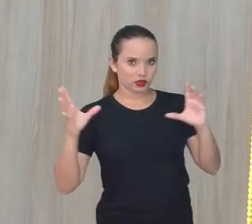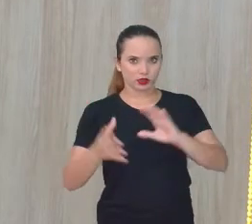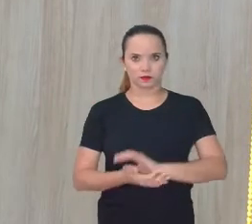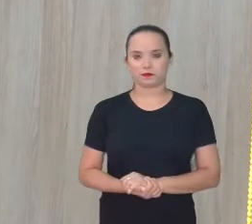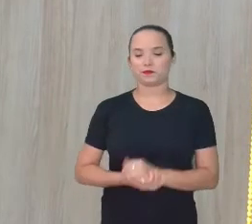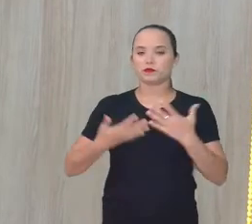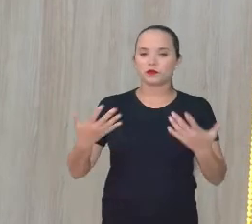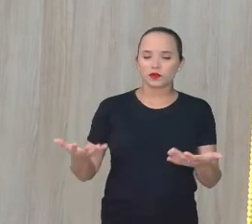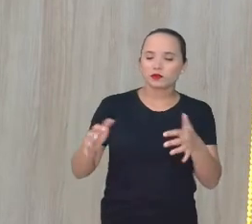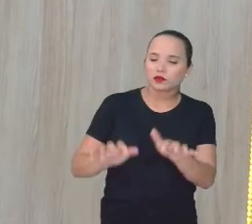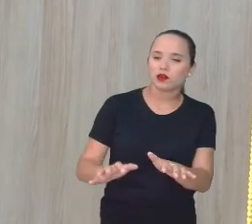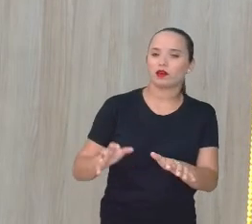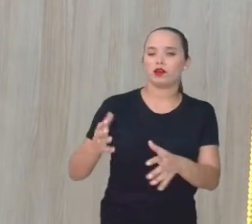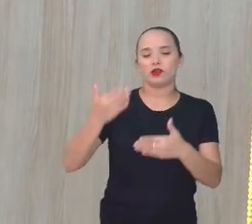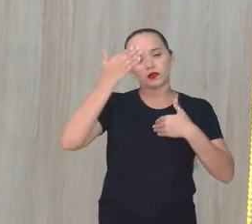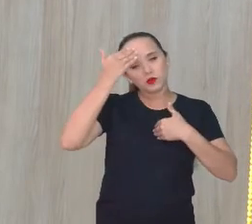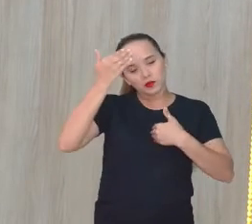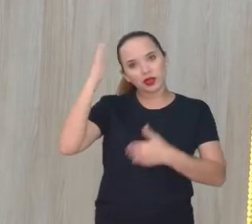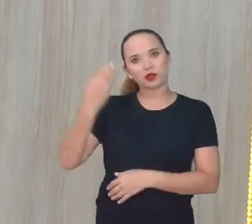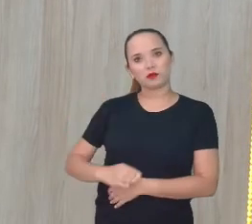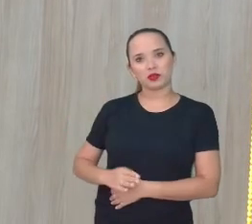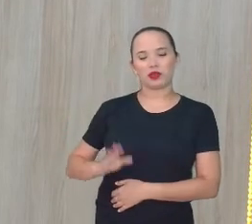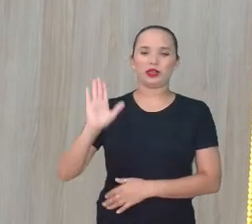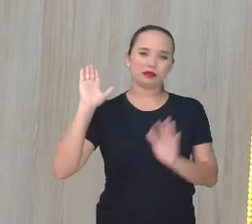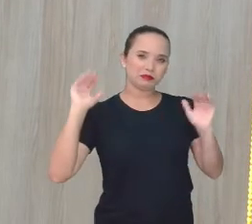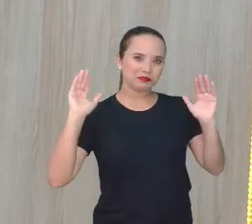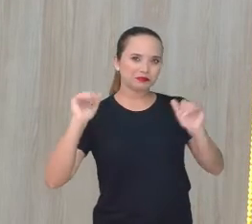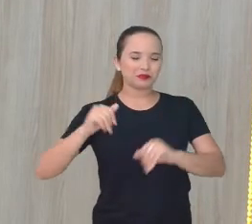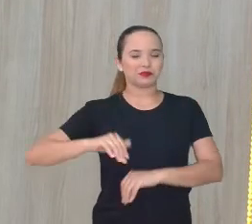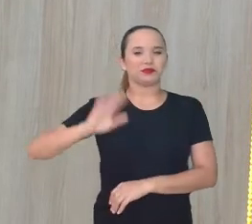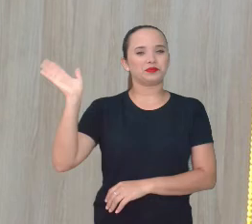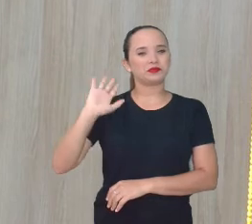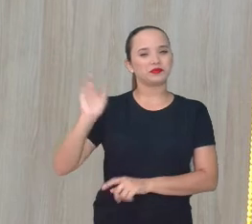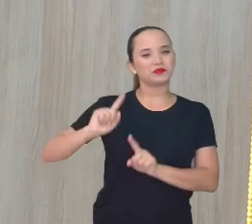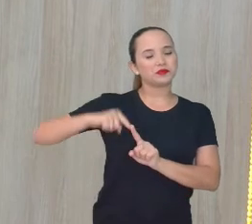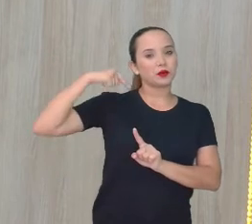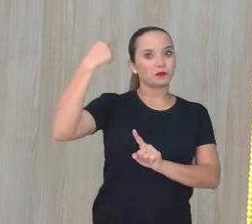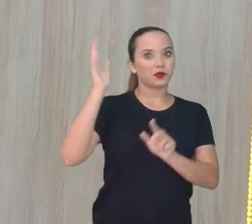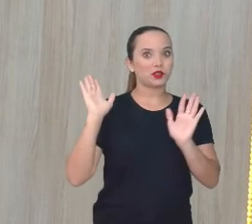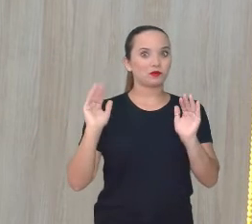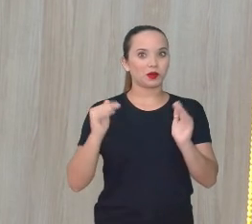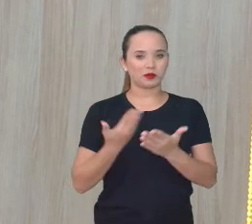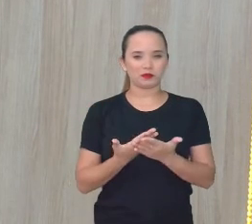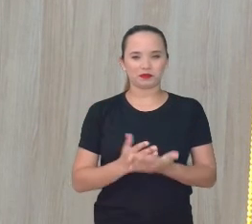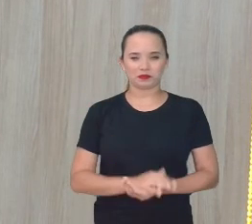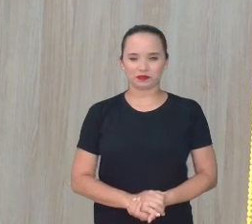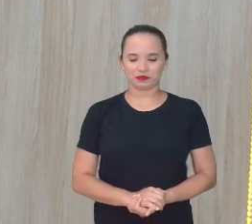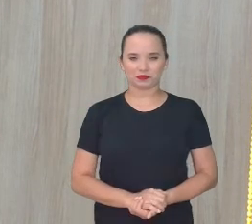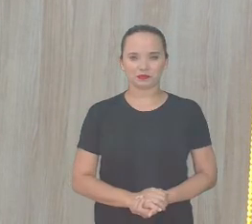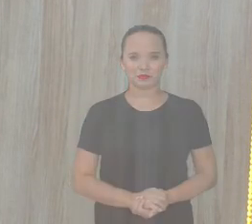democracia. No mais é isso, valeu, Brielle. Tchau, tchau, pessoal. Até a nossa próxima aula.